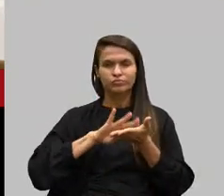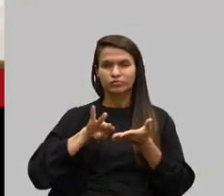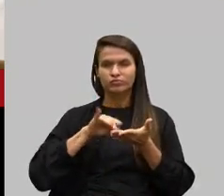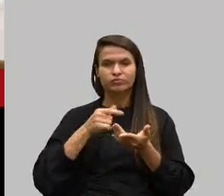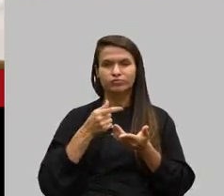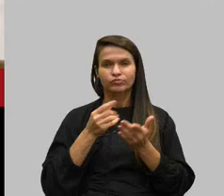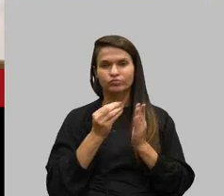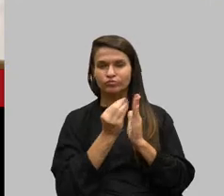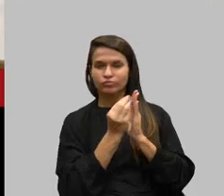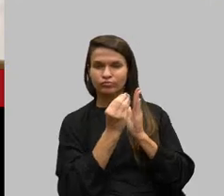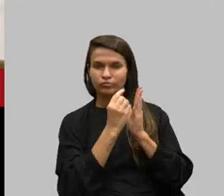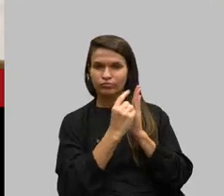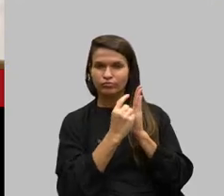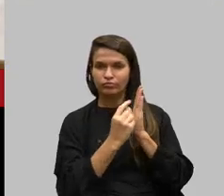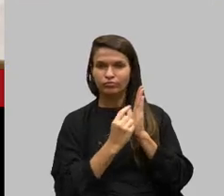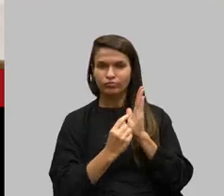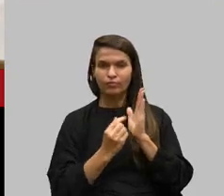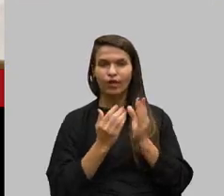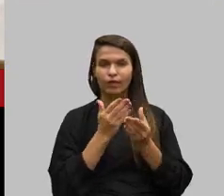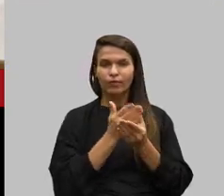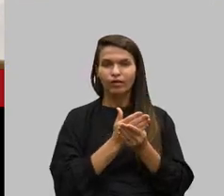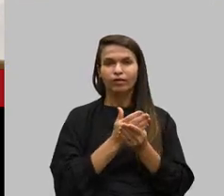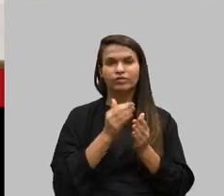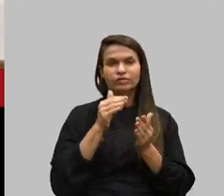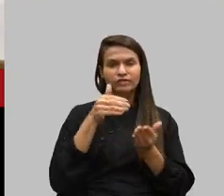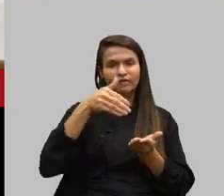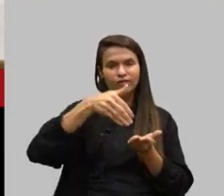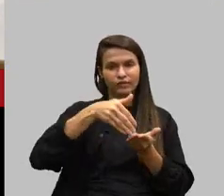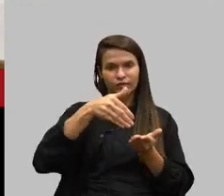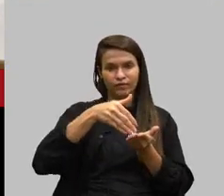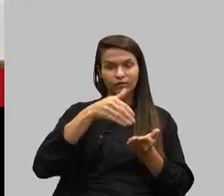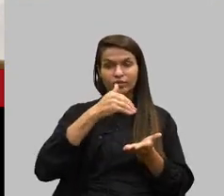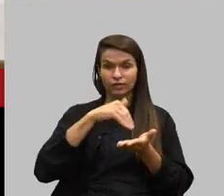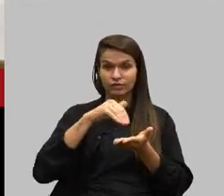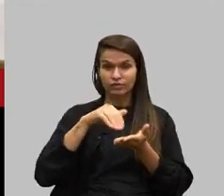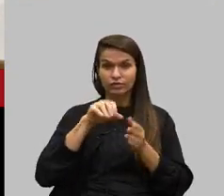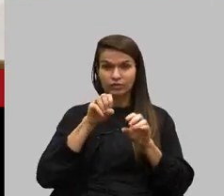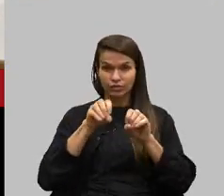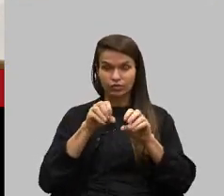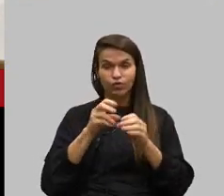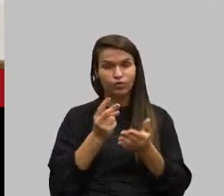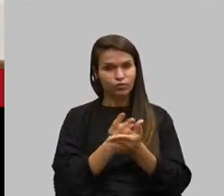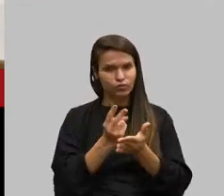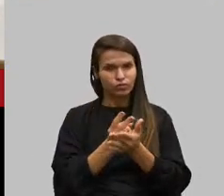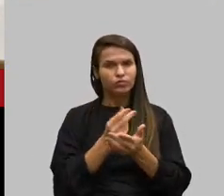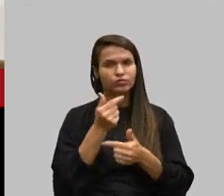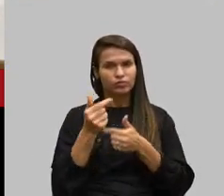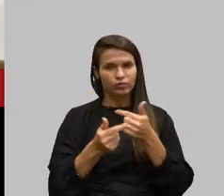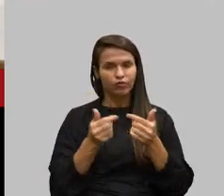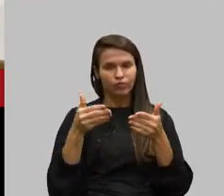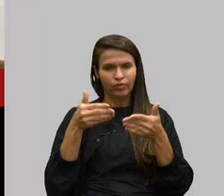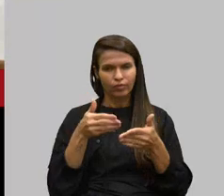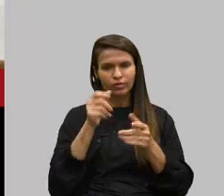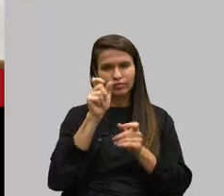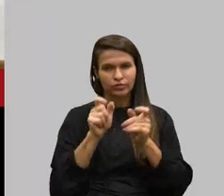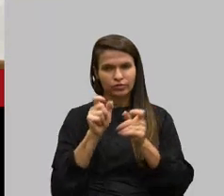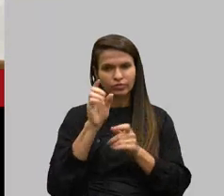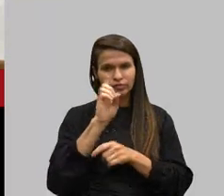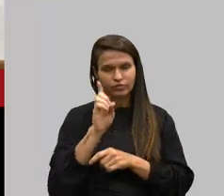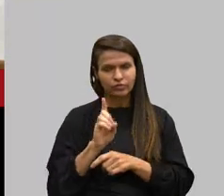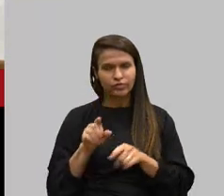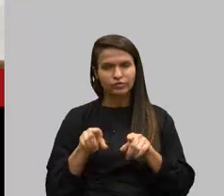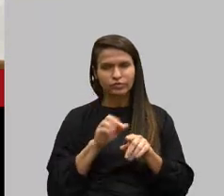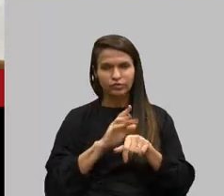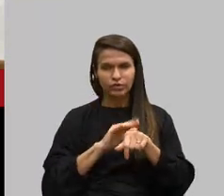das pastas finalísticas então a secretaria de educação ela continua atuando para pessoa com deficiência e doença Rara